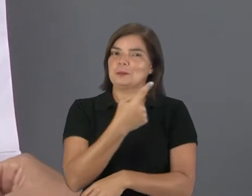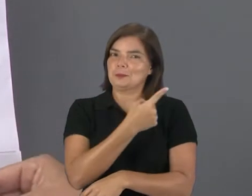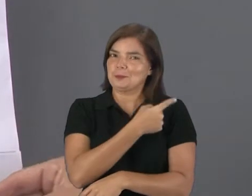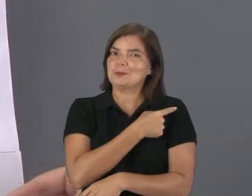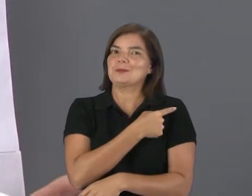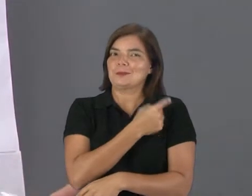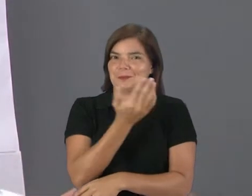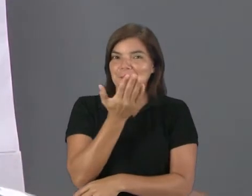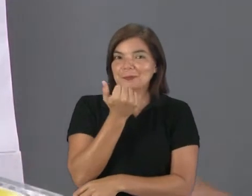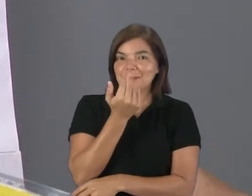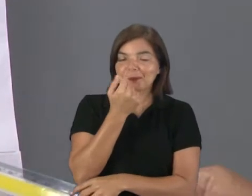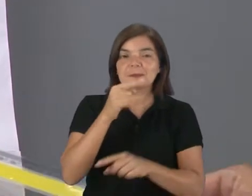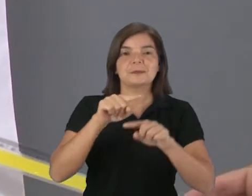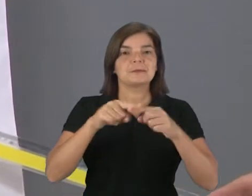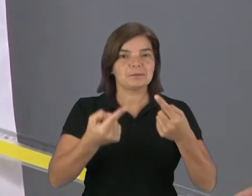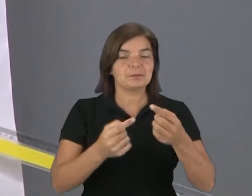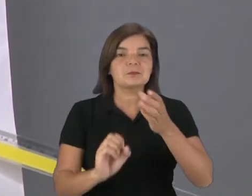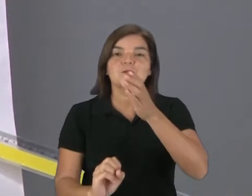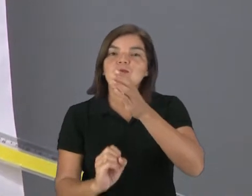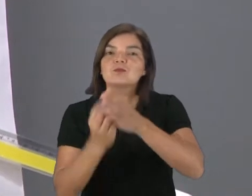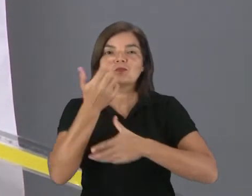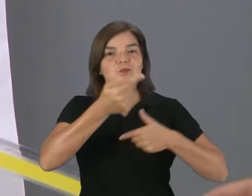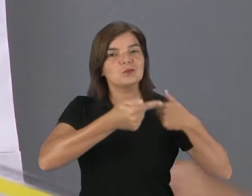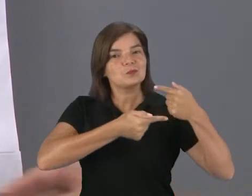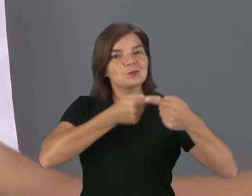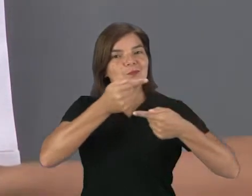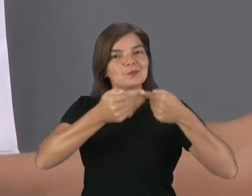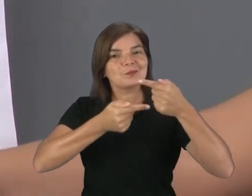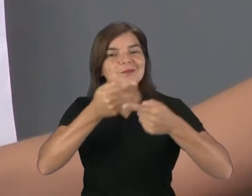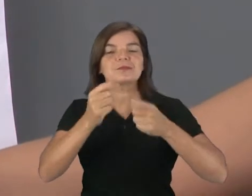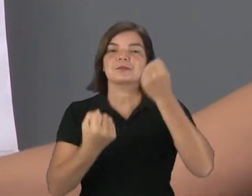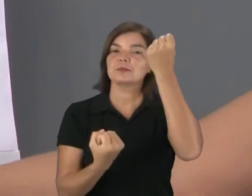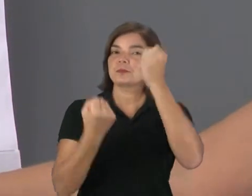consumo. A matéria-prima passa pela indústria,